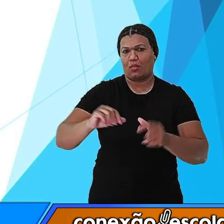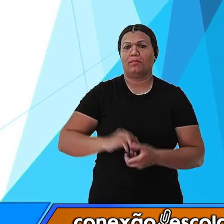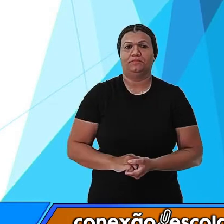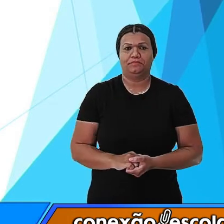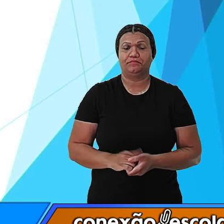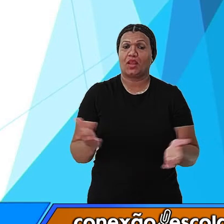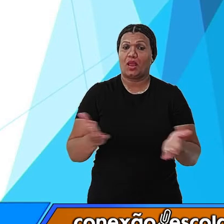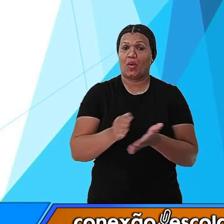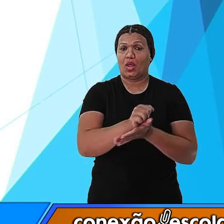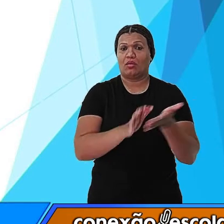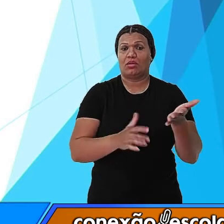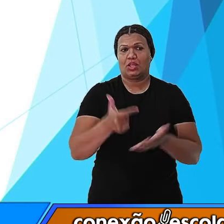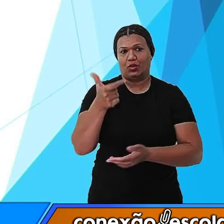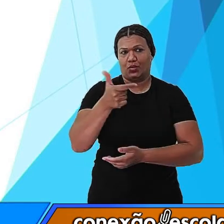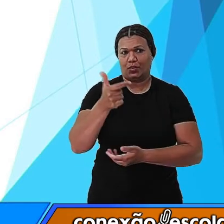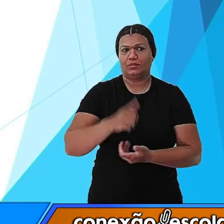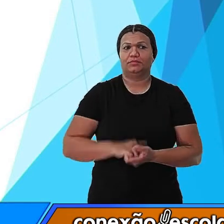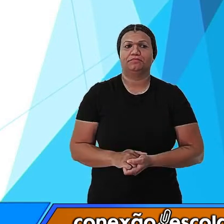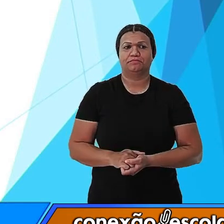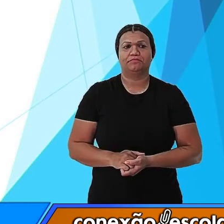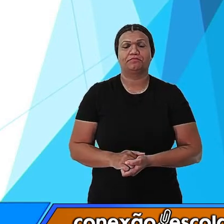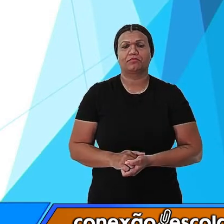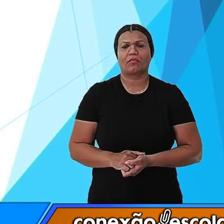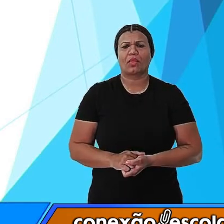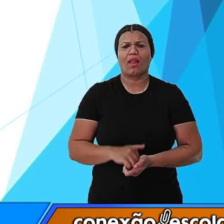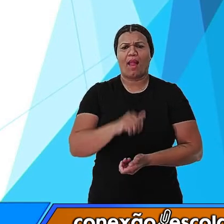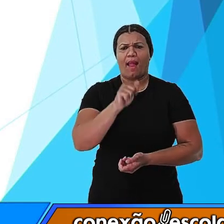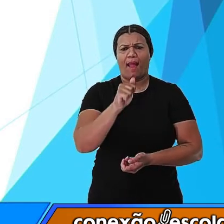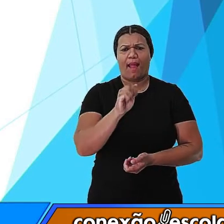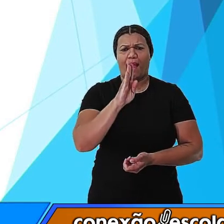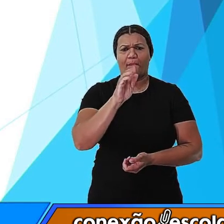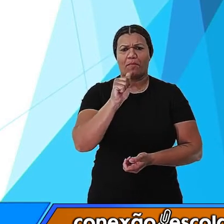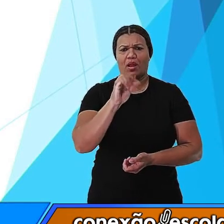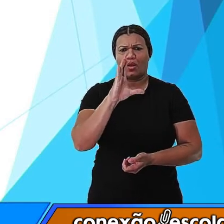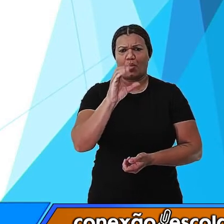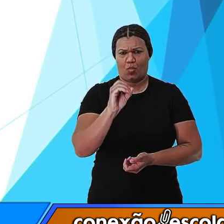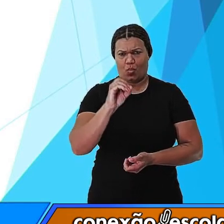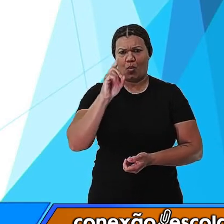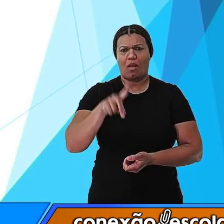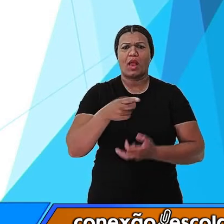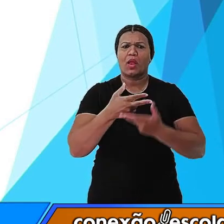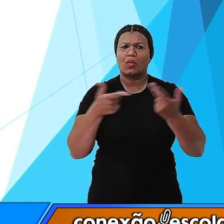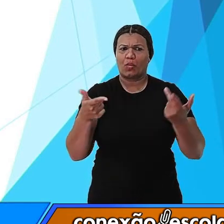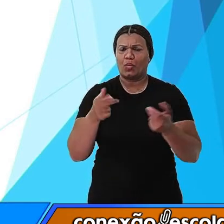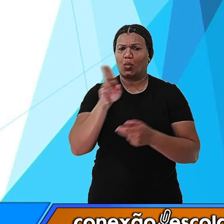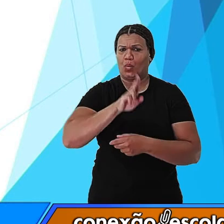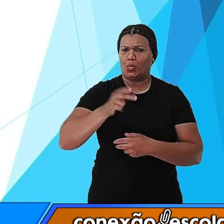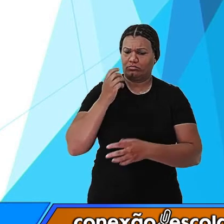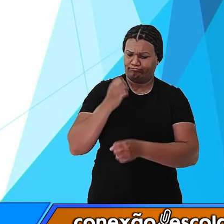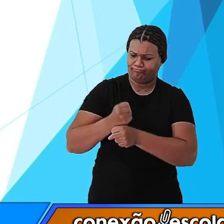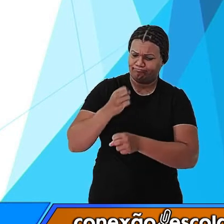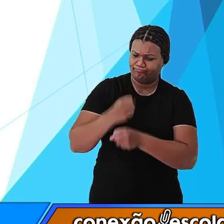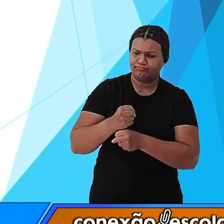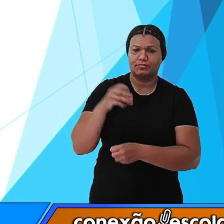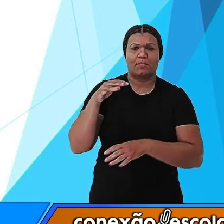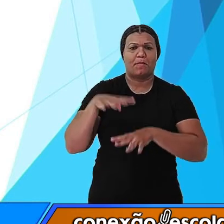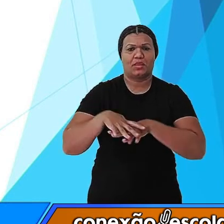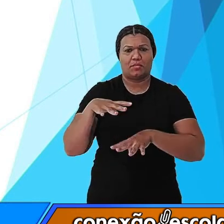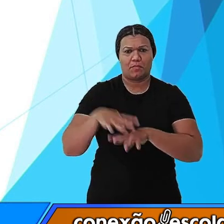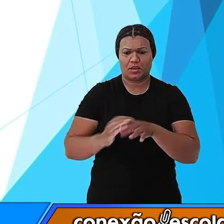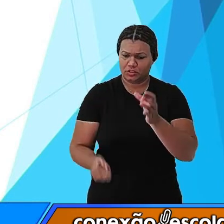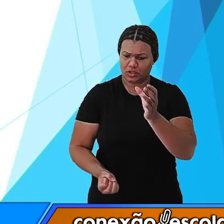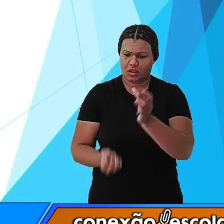Agora, atividade 2. O ábaco é um instrumento utilizado para cálculos matemáticos criado por volta